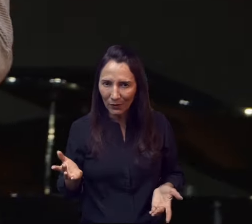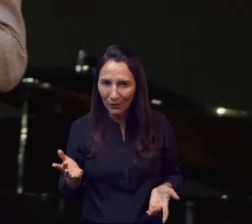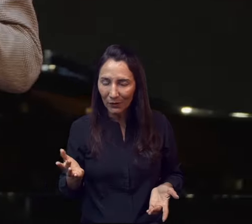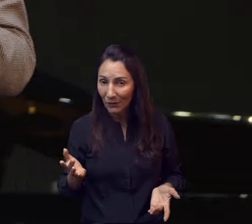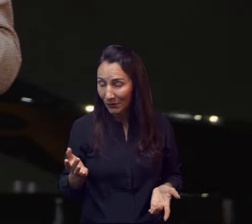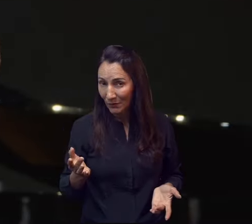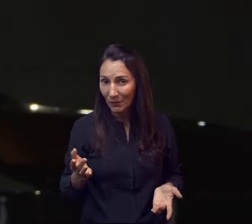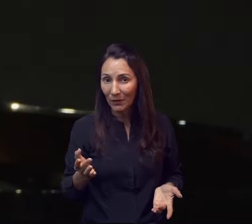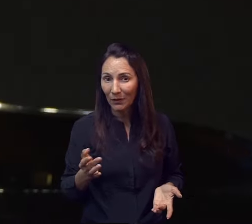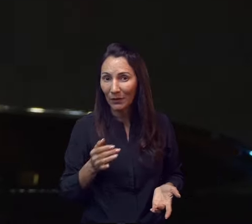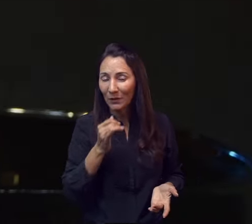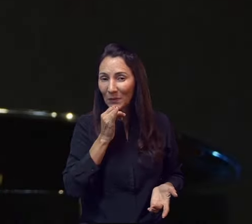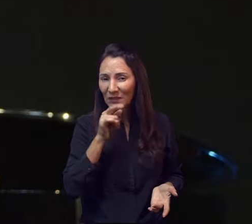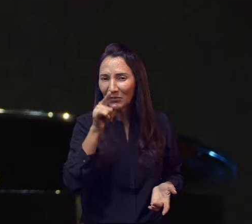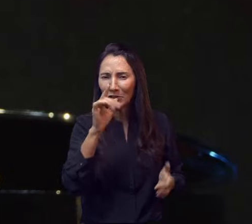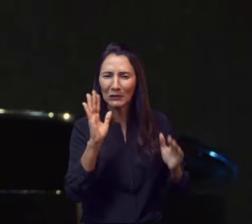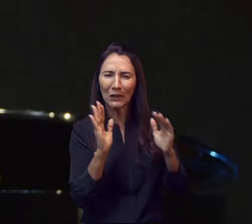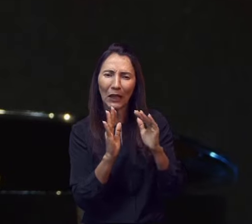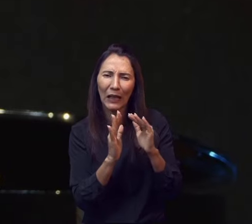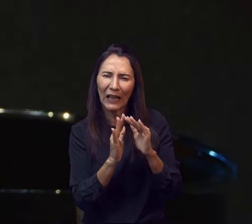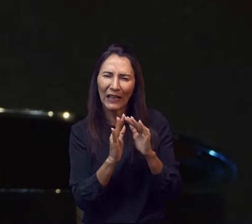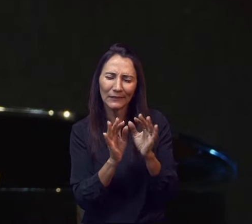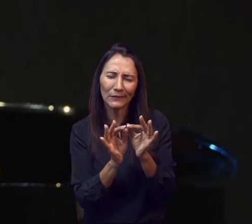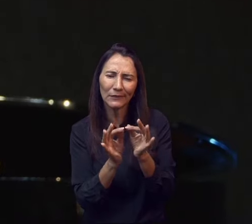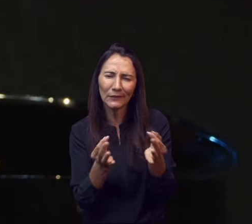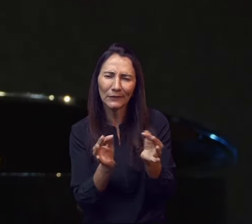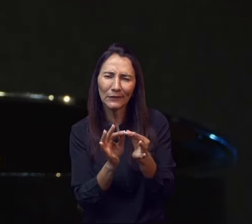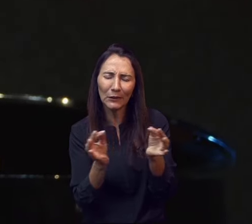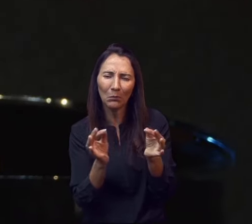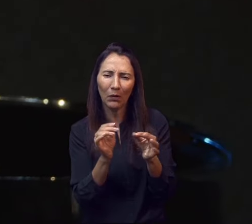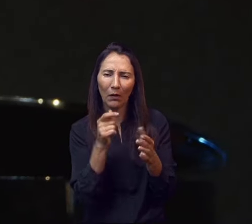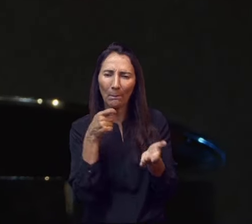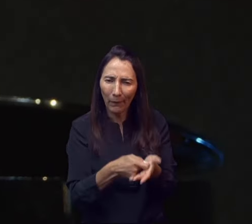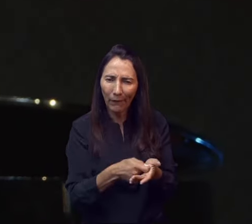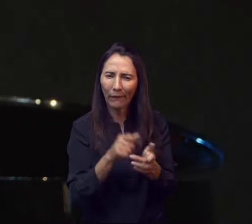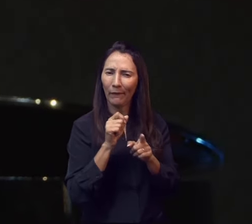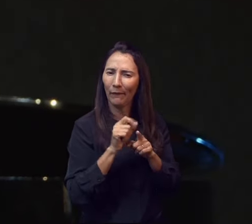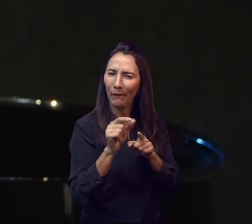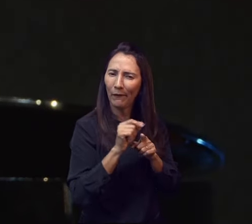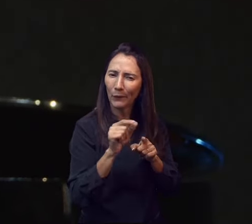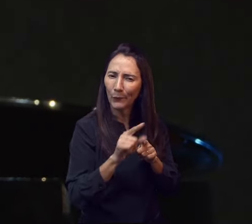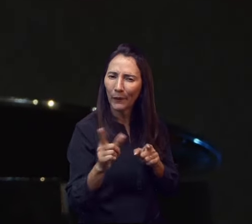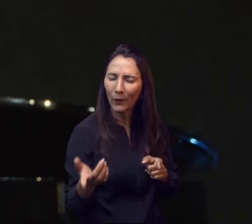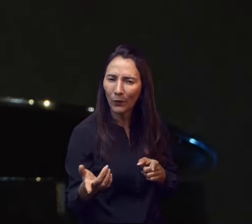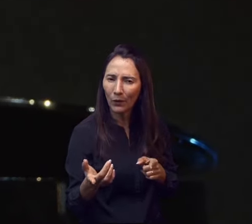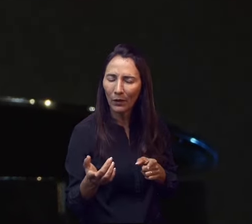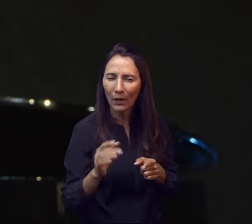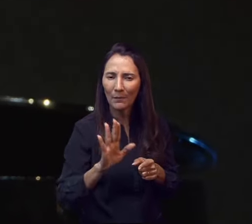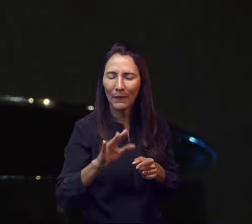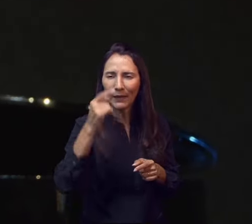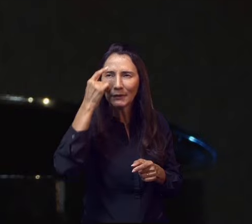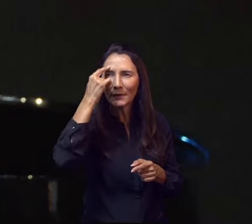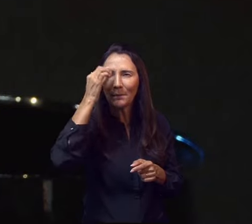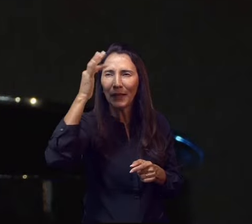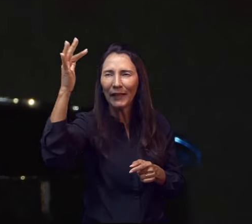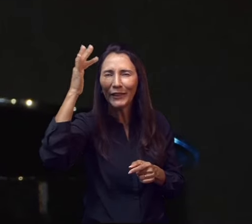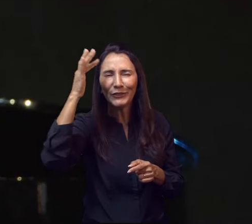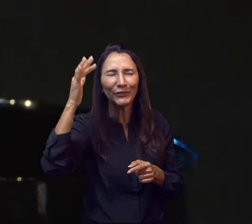você tá morando numa casinha chumbreca alugada e aqui na mente você já passou no condomínio